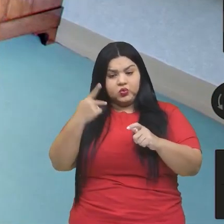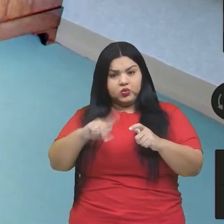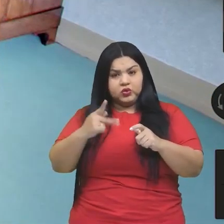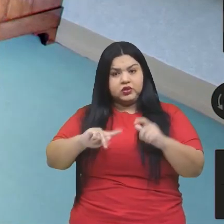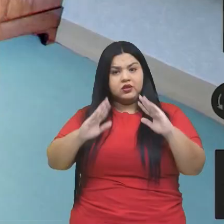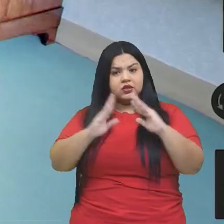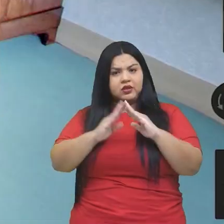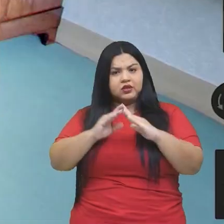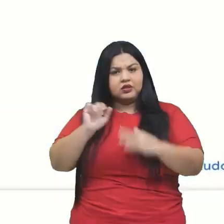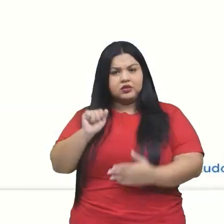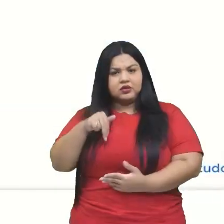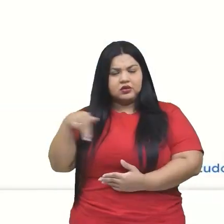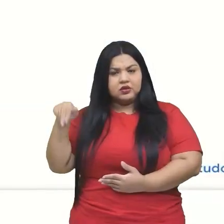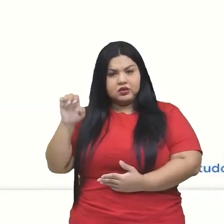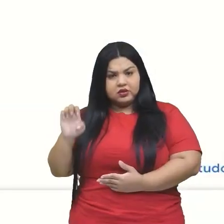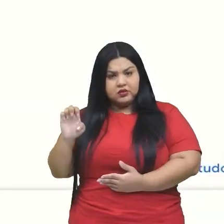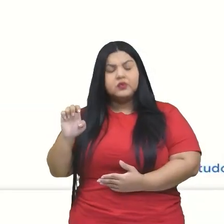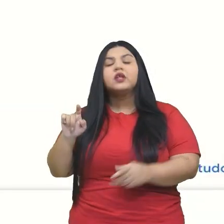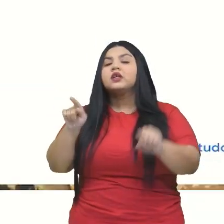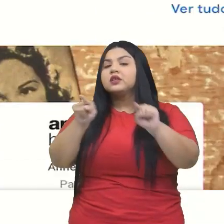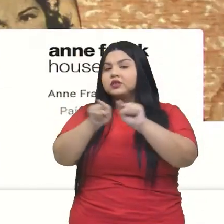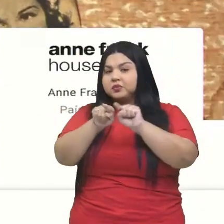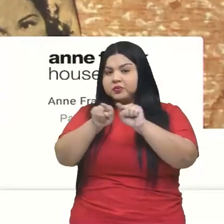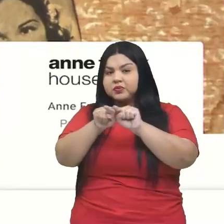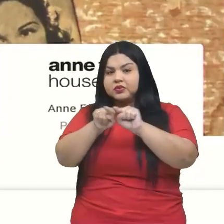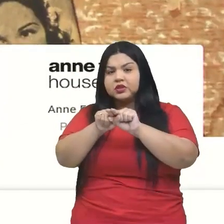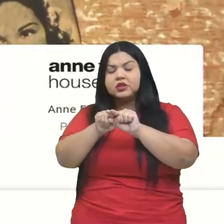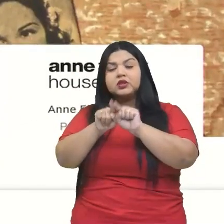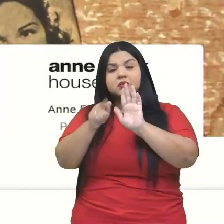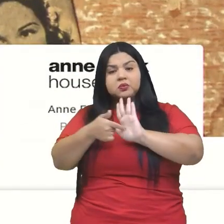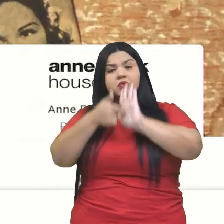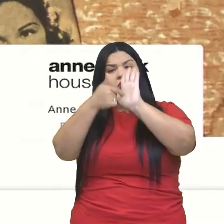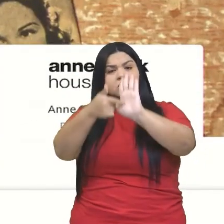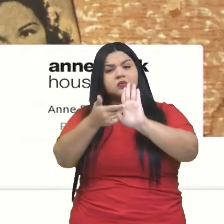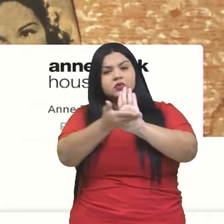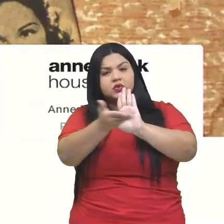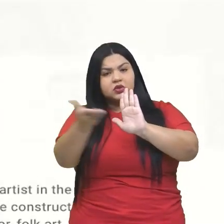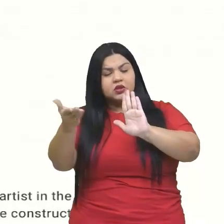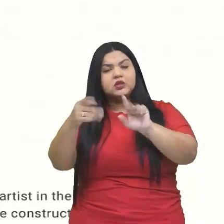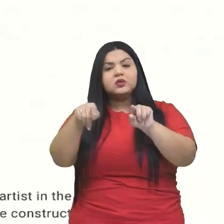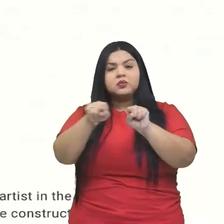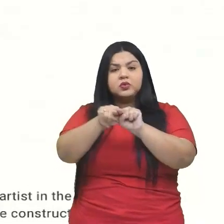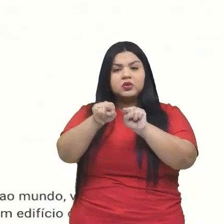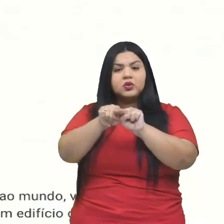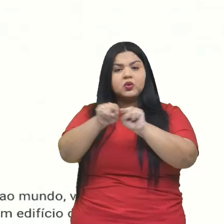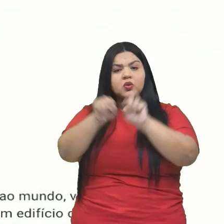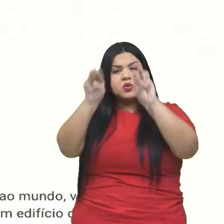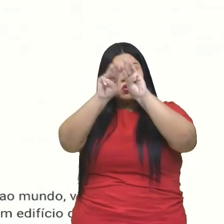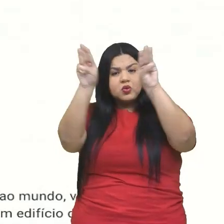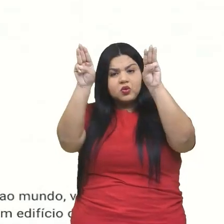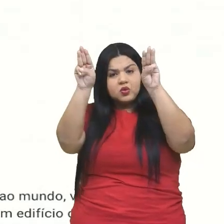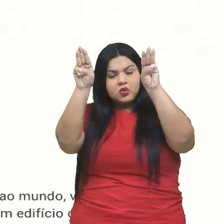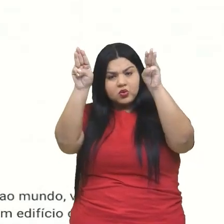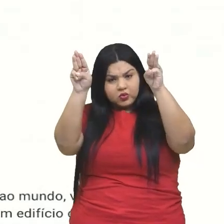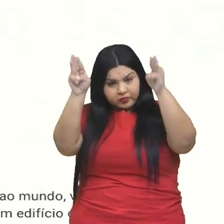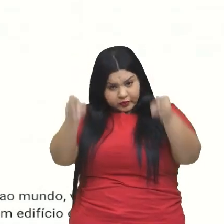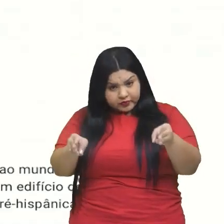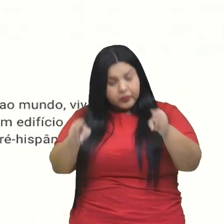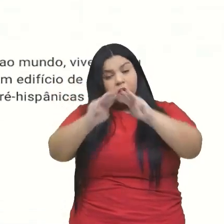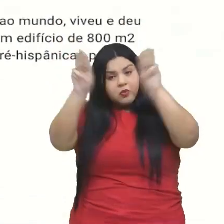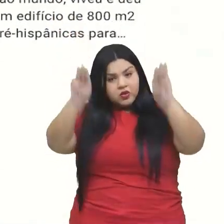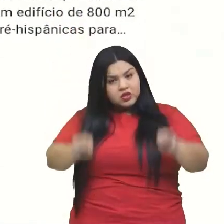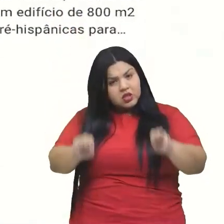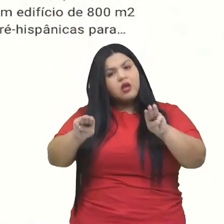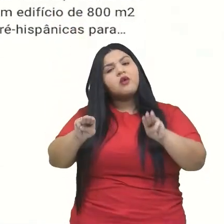bom? Além disso, olha só, a gente traz para vocês também o Museu Frida Kahlo, né? A